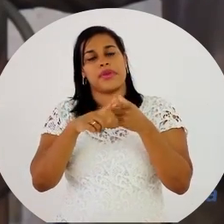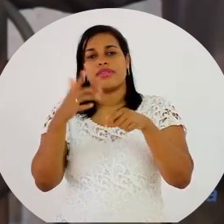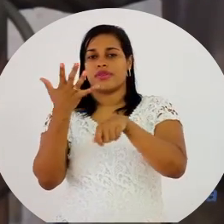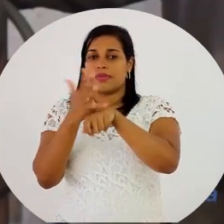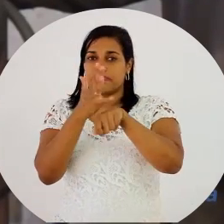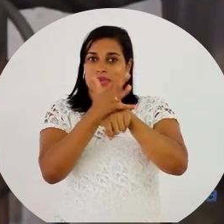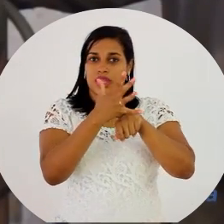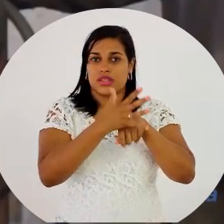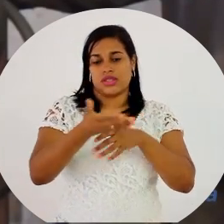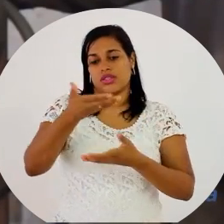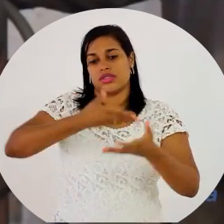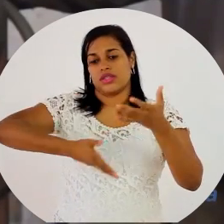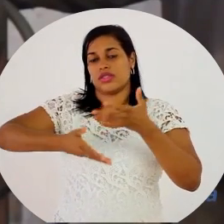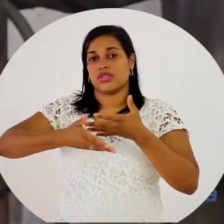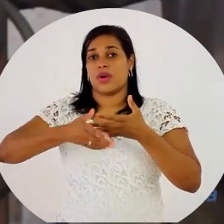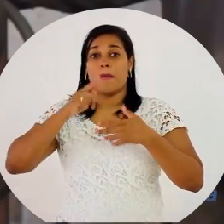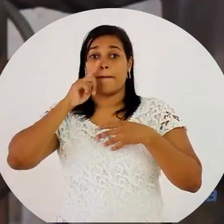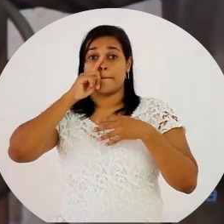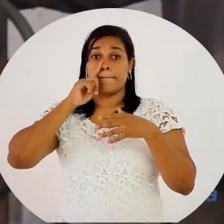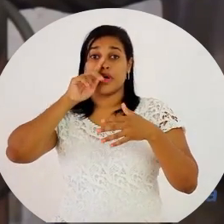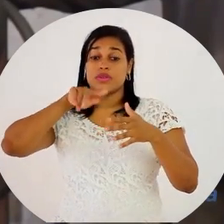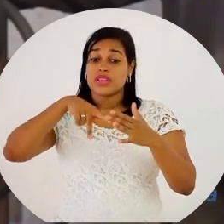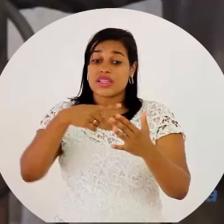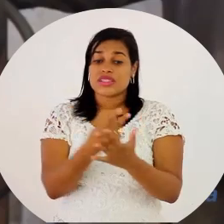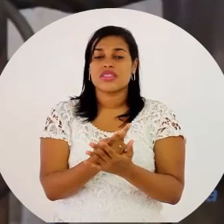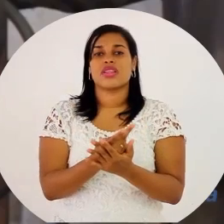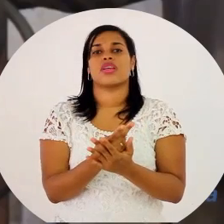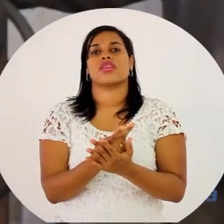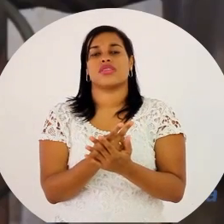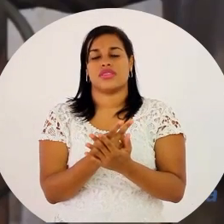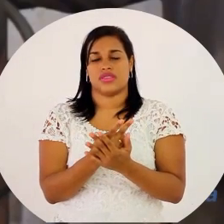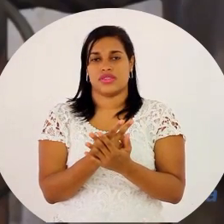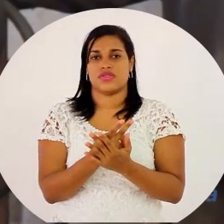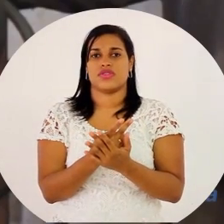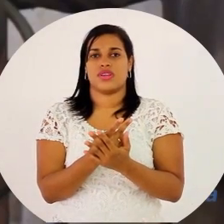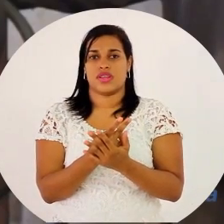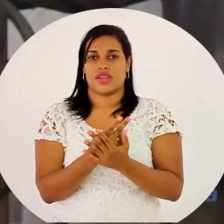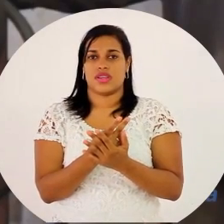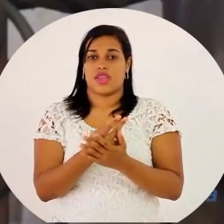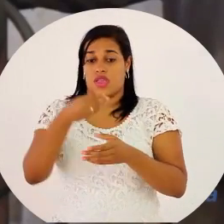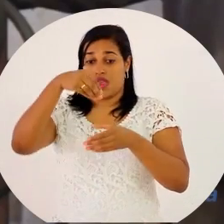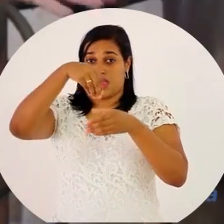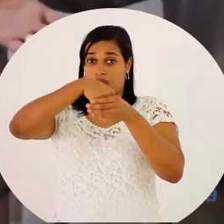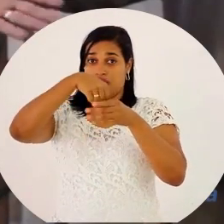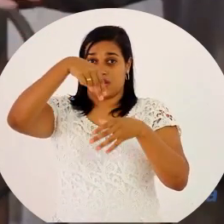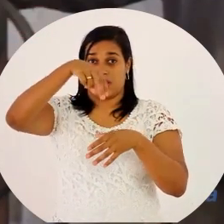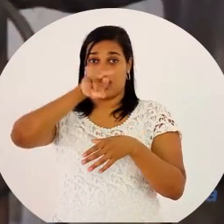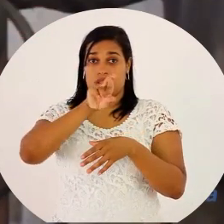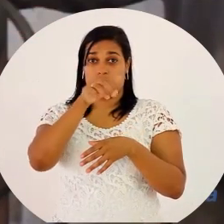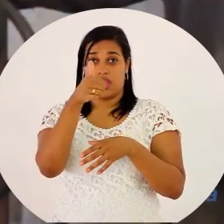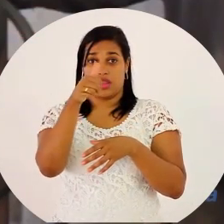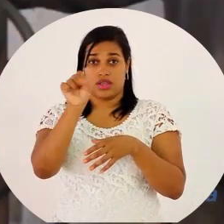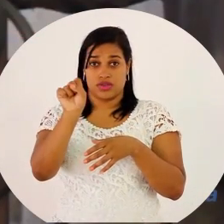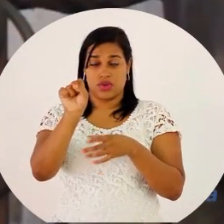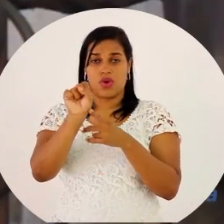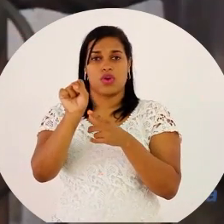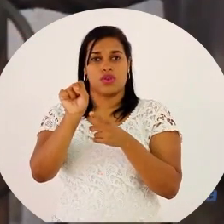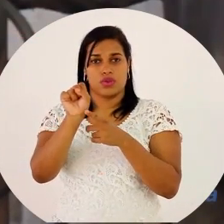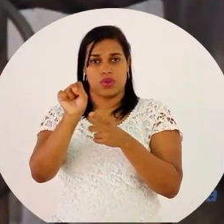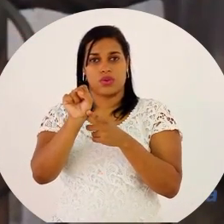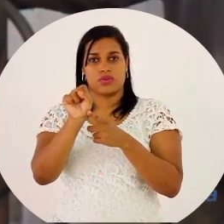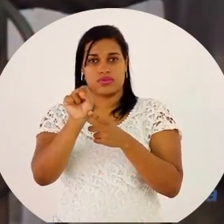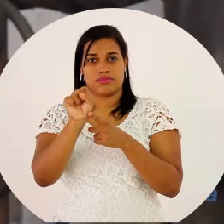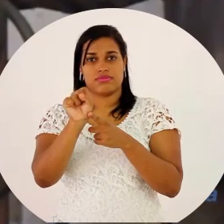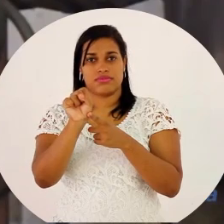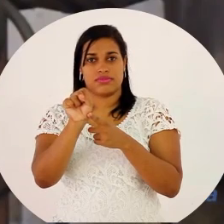prática. O risco de acidente você não encontra uma norma específica. O risco de acidente você vai encontrar ele dentro da NR18, Construção Civil, por exemplo, onde estamos.